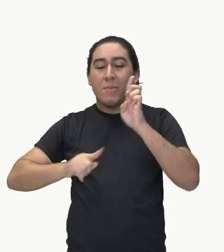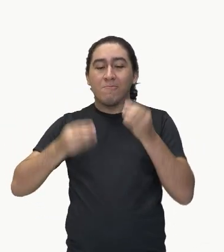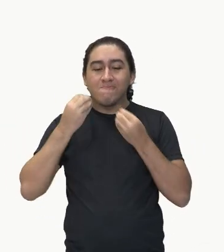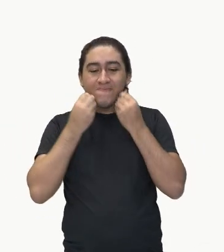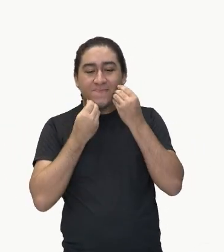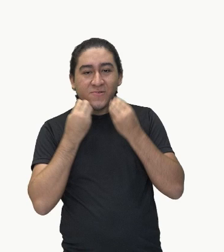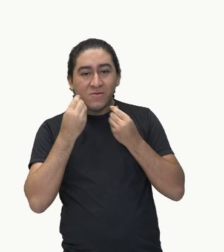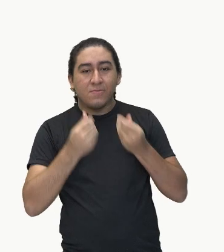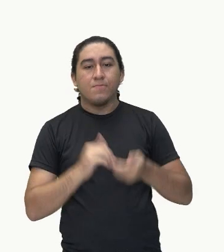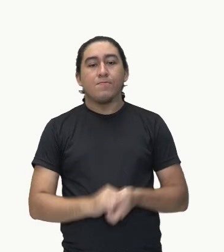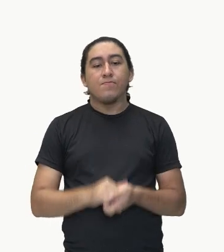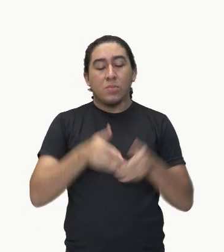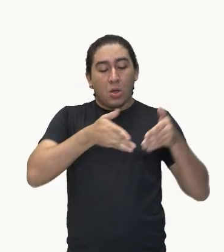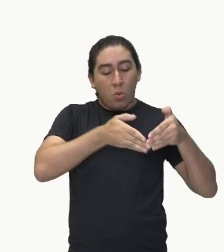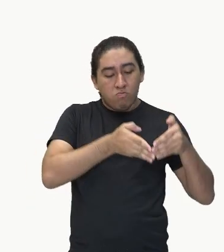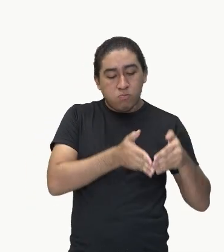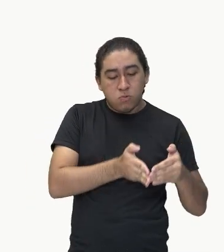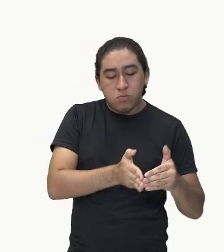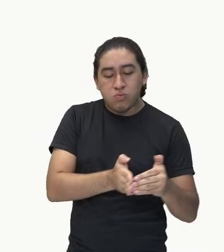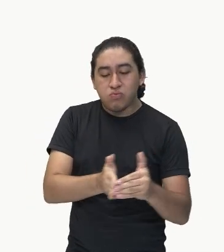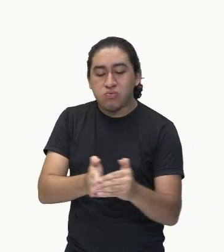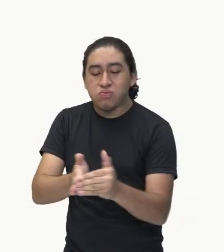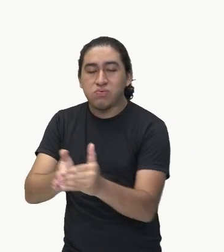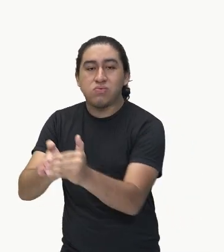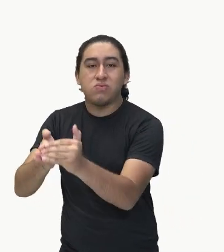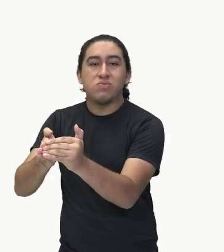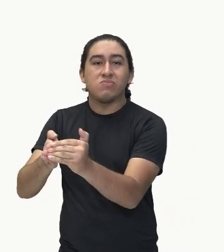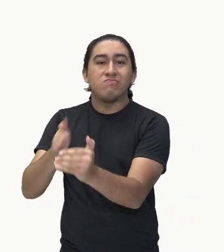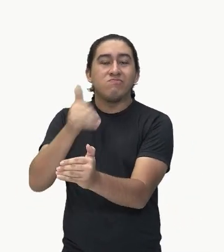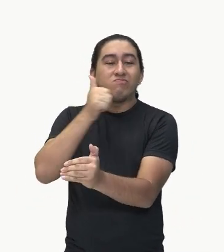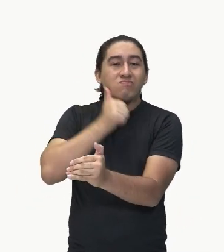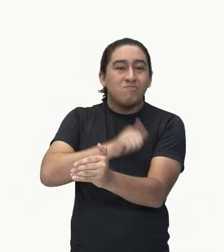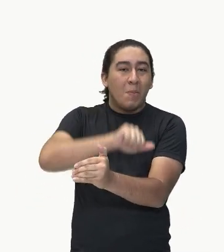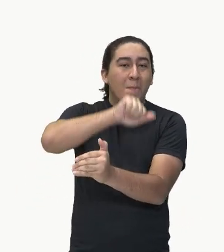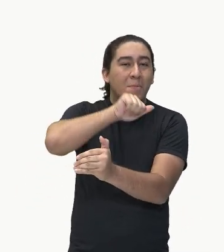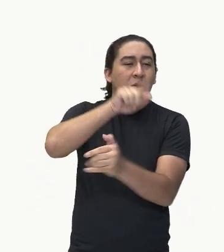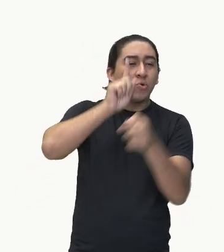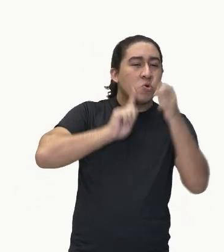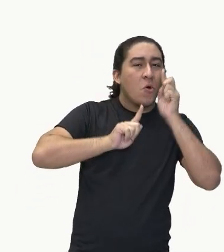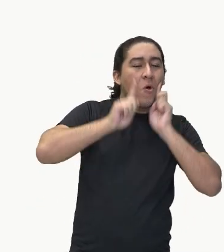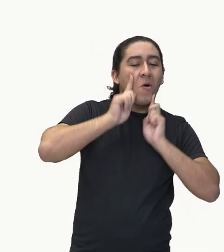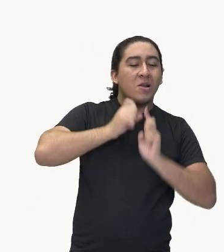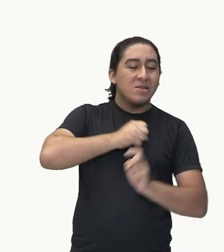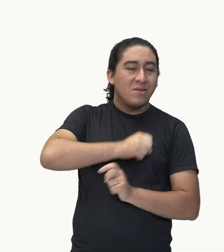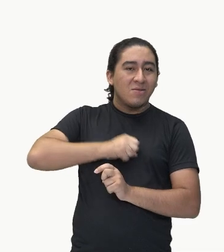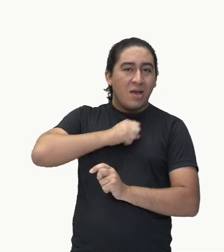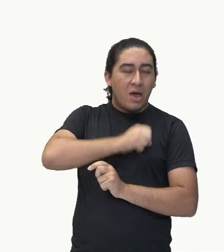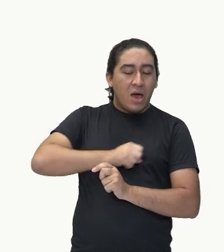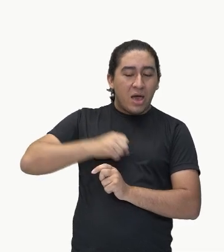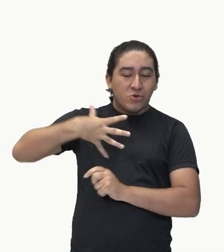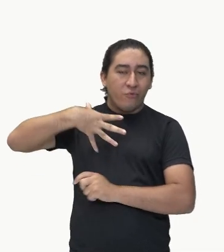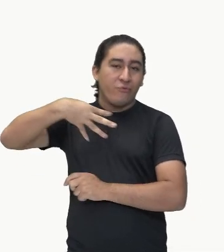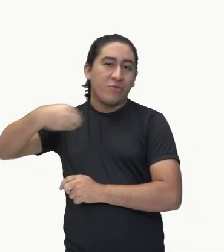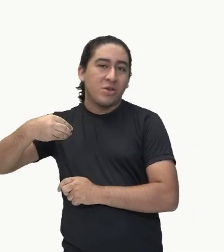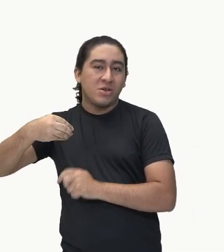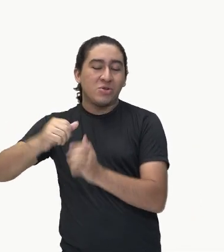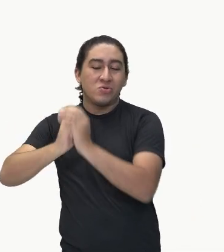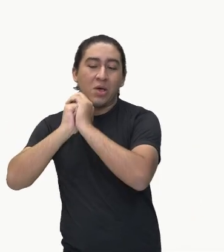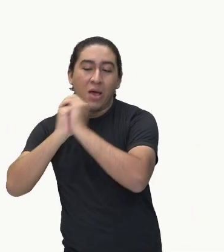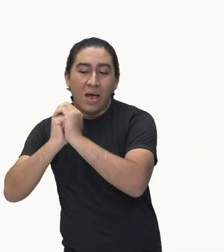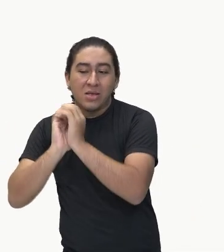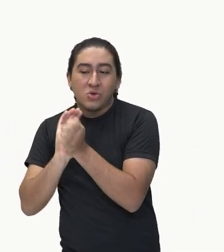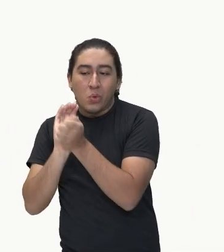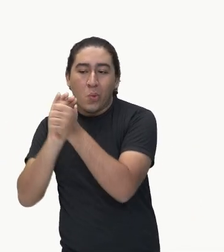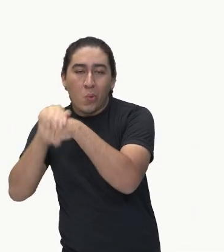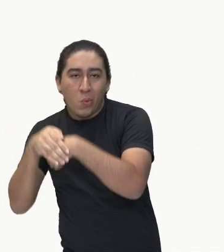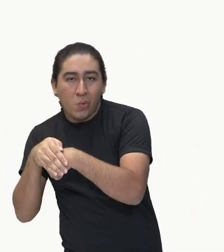te cruzarmos, quantas mães choraram, quantos filhos em vão rezaram, quantas noivas